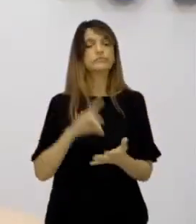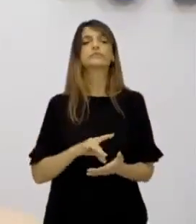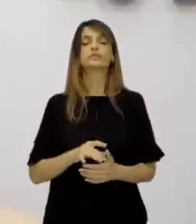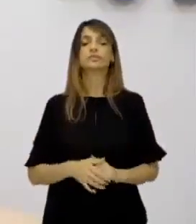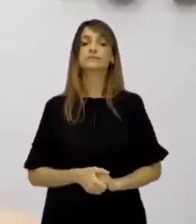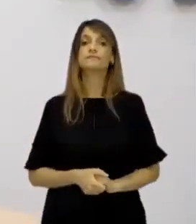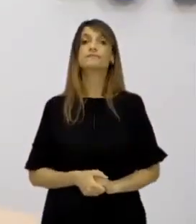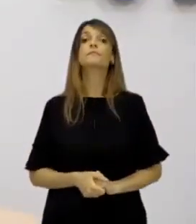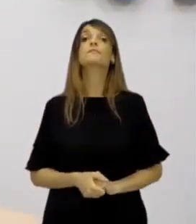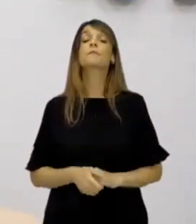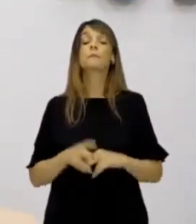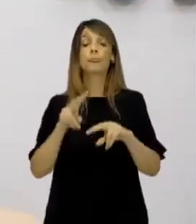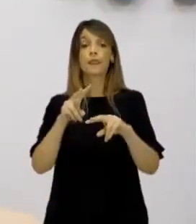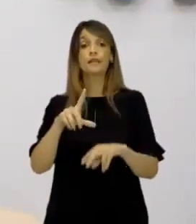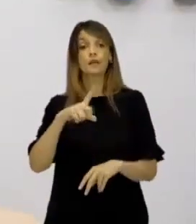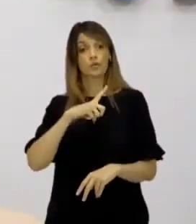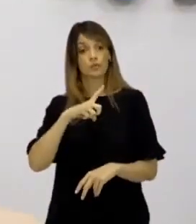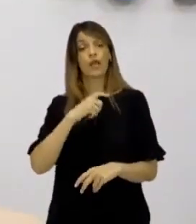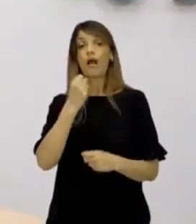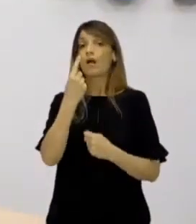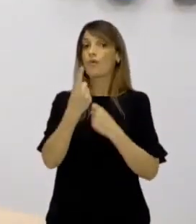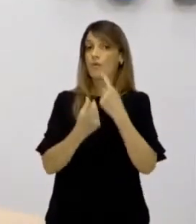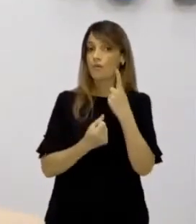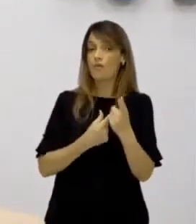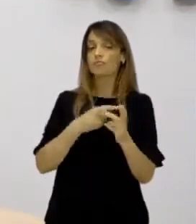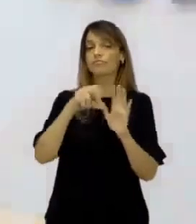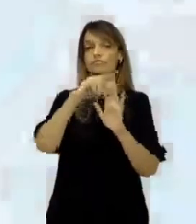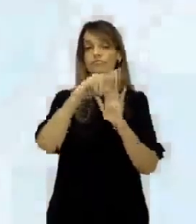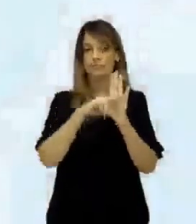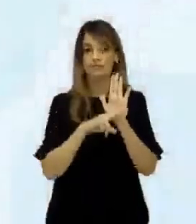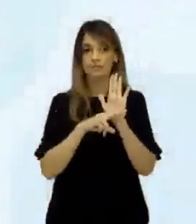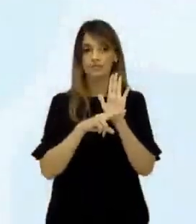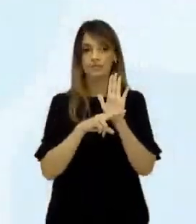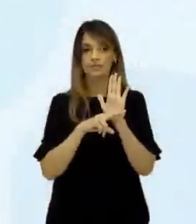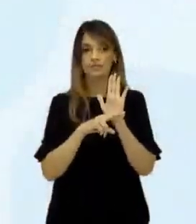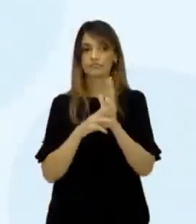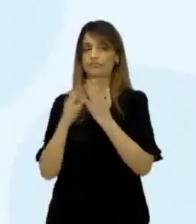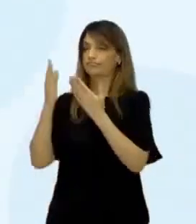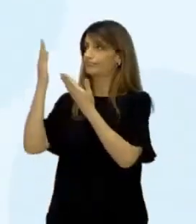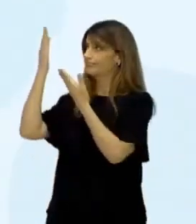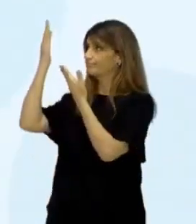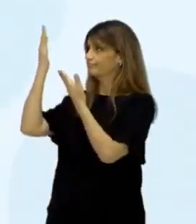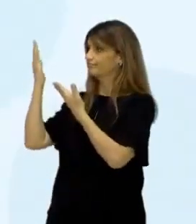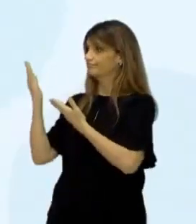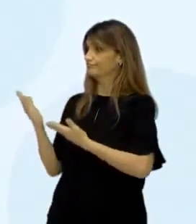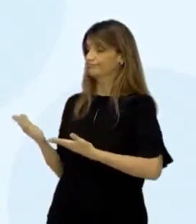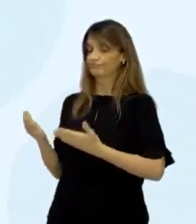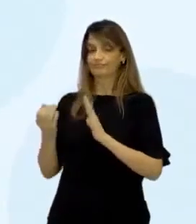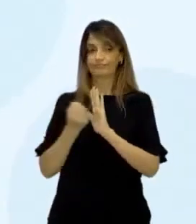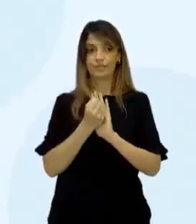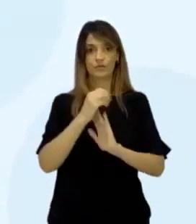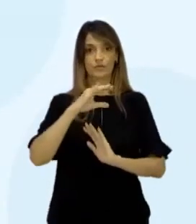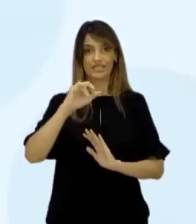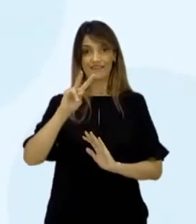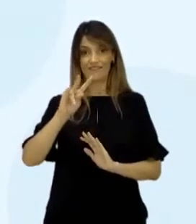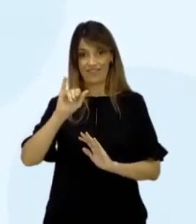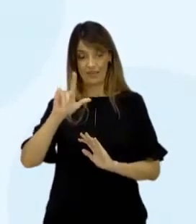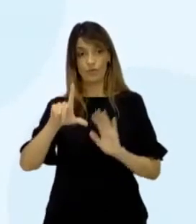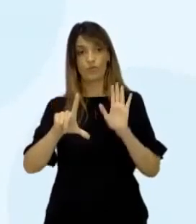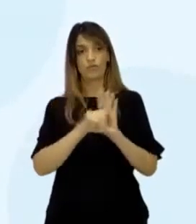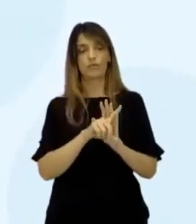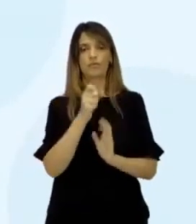aí a gente tem alguns ordenamentos, então a gente trouxe aqui uma parte do Marco Civil para vocês, que ele é uma lei aí